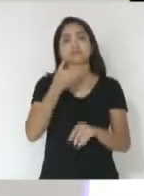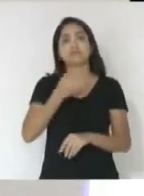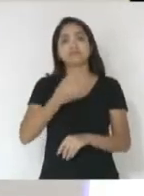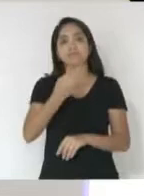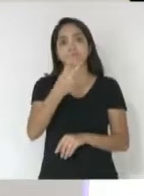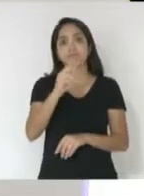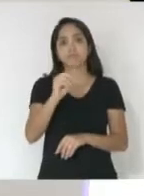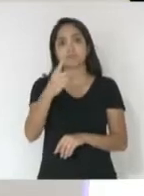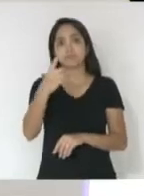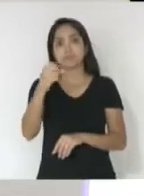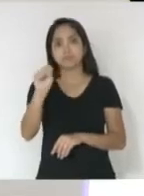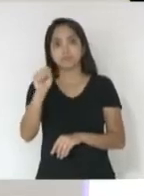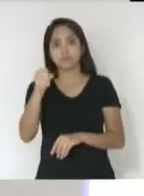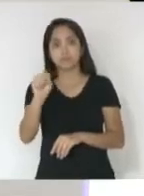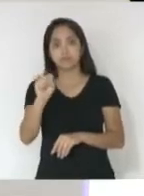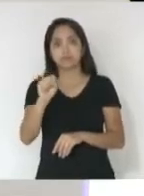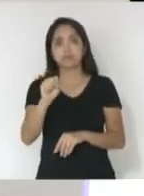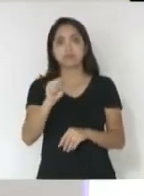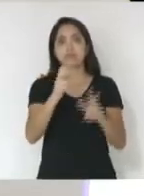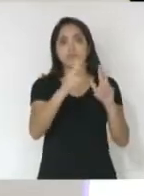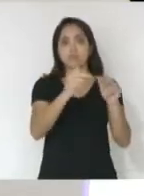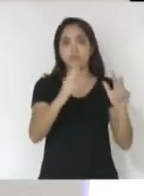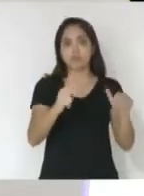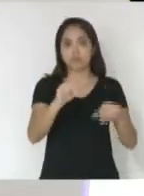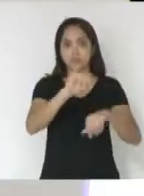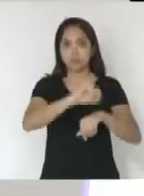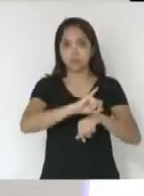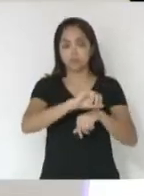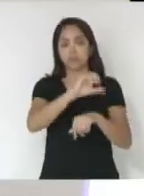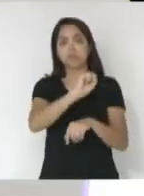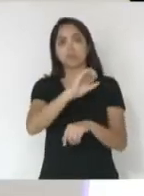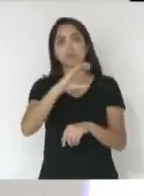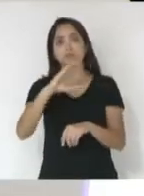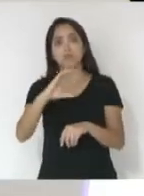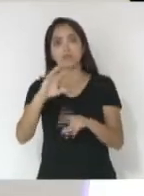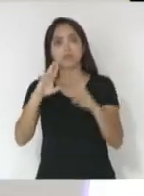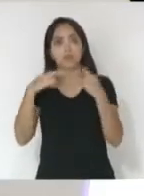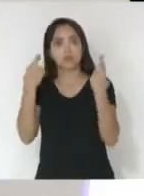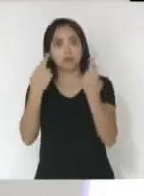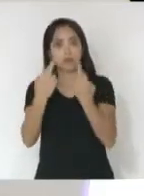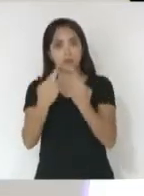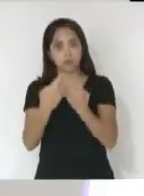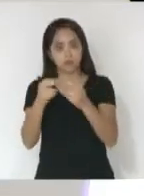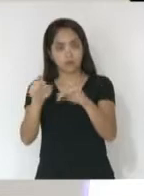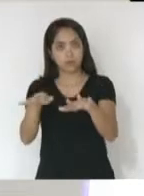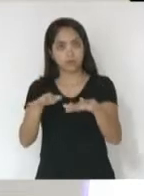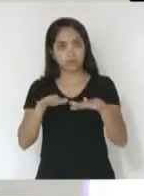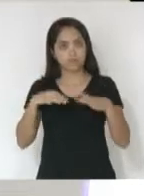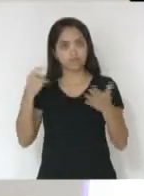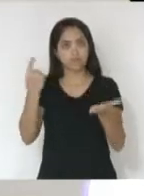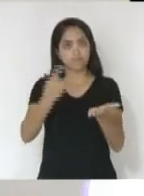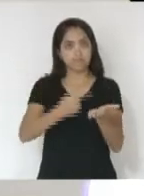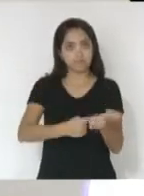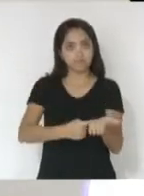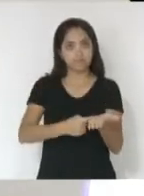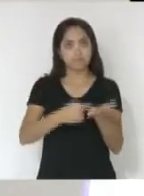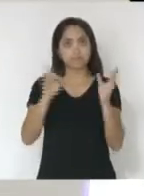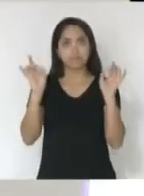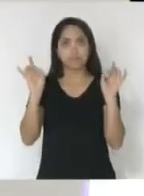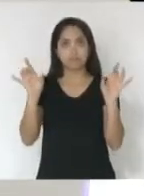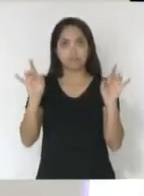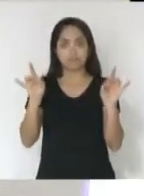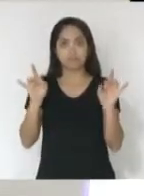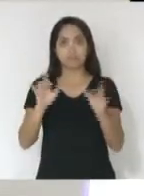2018, na cidade de Florianópolis, capital do estado de Santa Catarina, reuniu-se a Assembleia Legislativa em